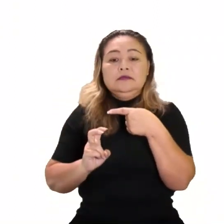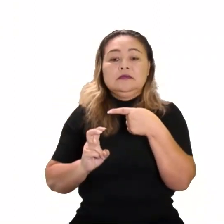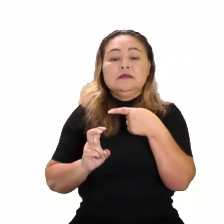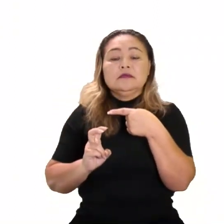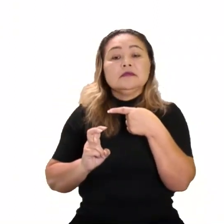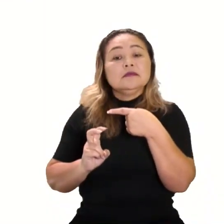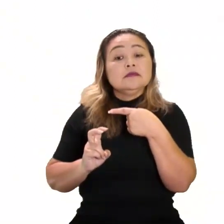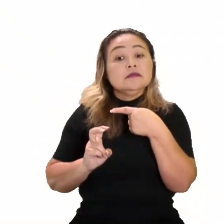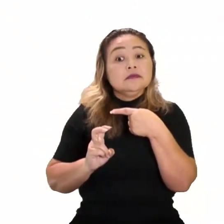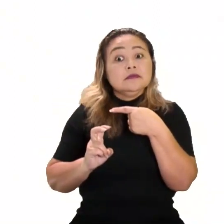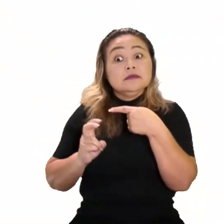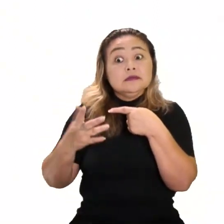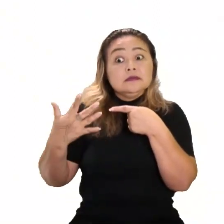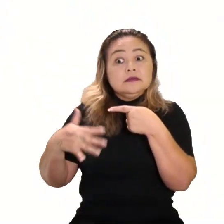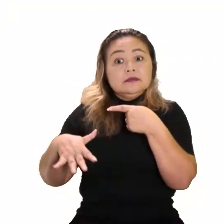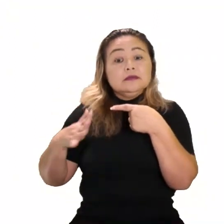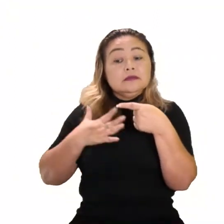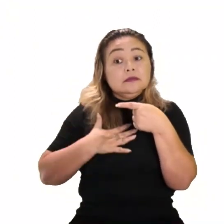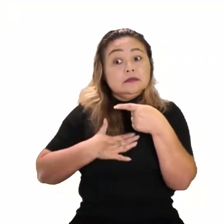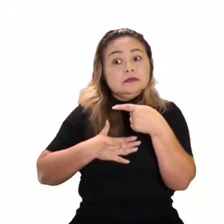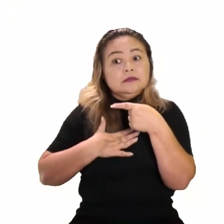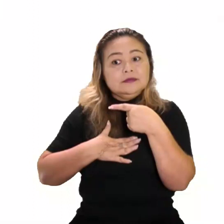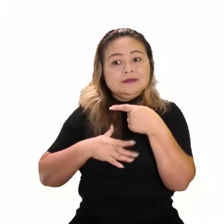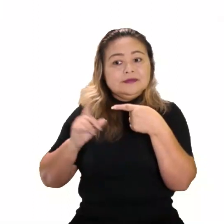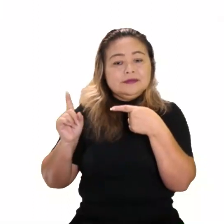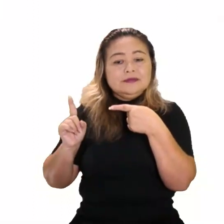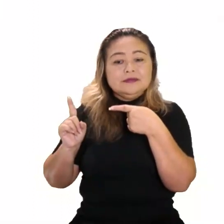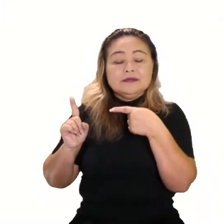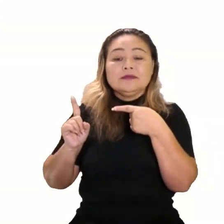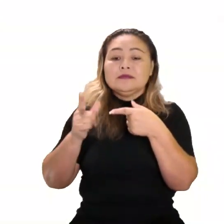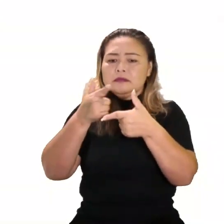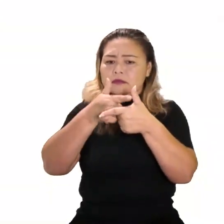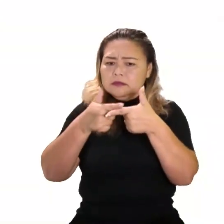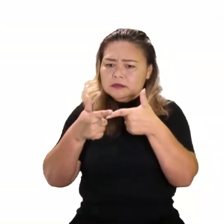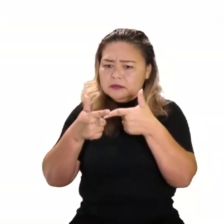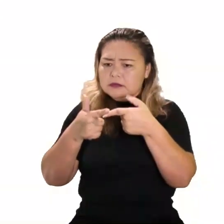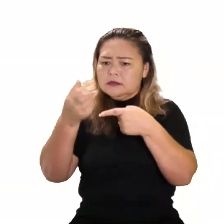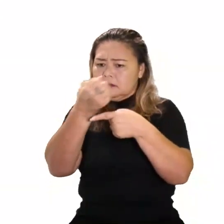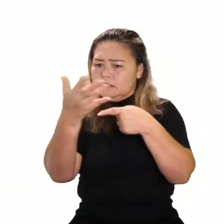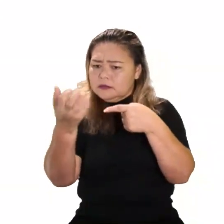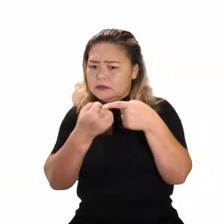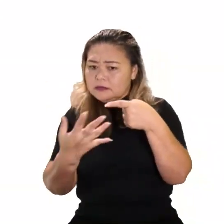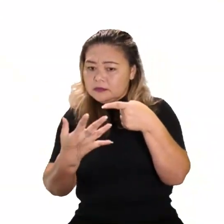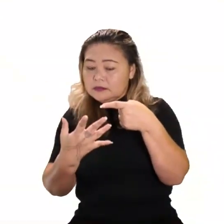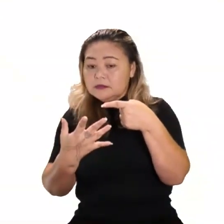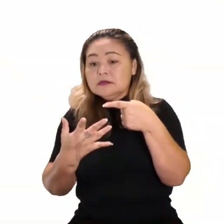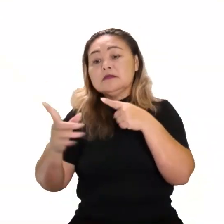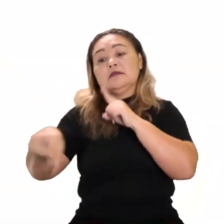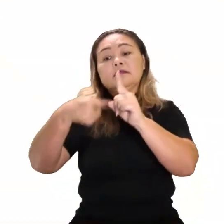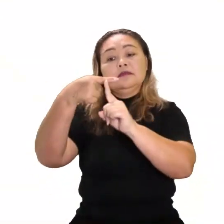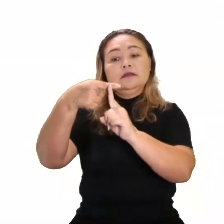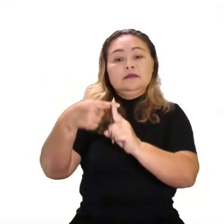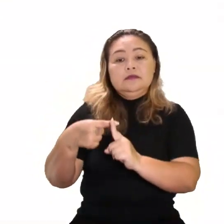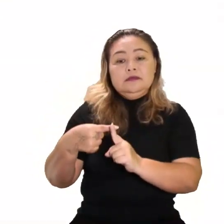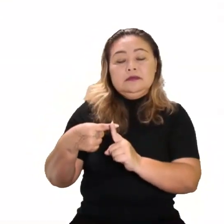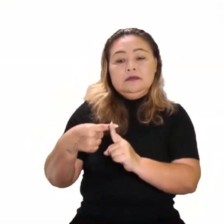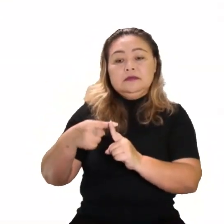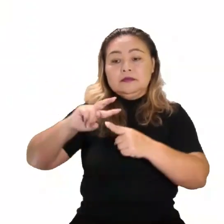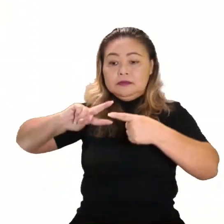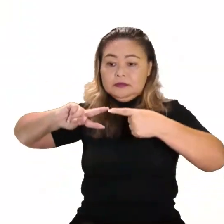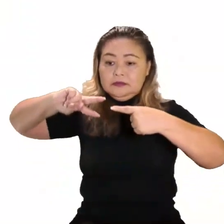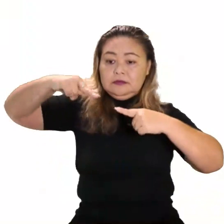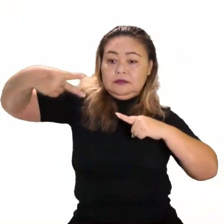4/5. E aí, muita calma nessa hora. Porque dividir por fração é o mesmo que? Multiplicar